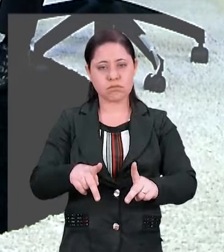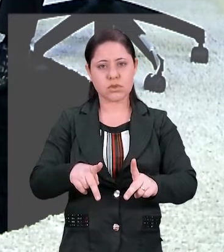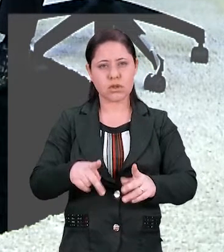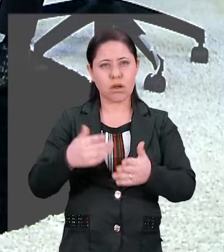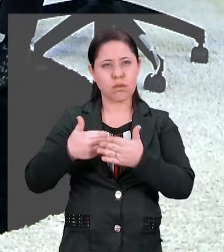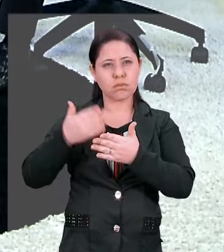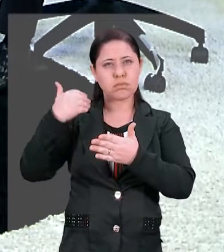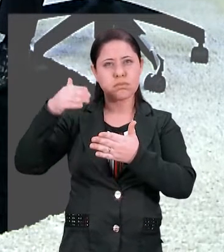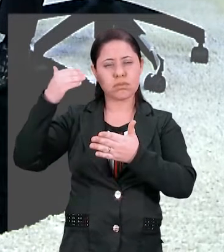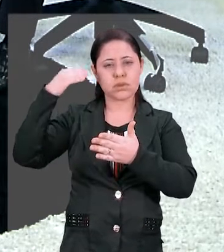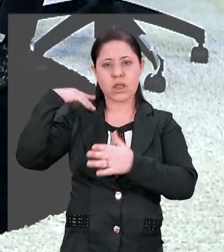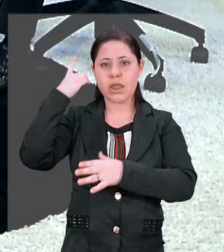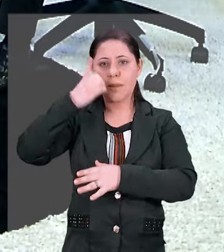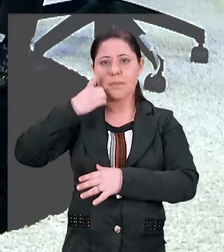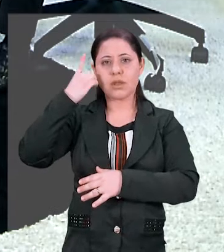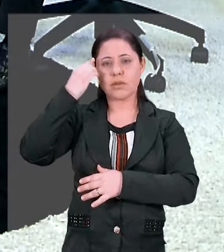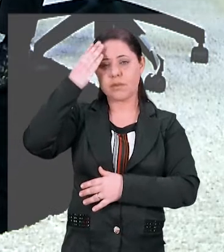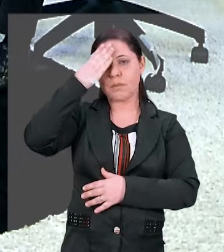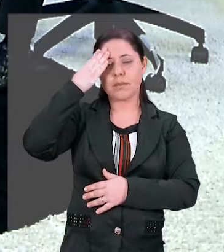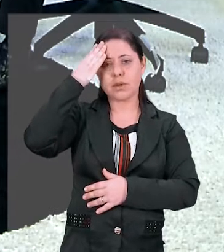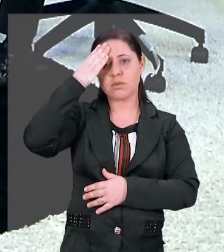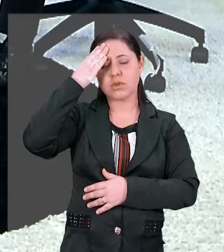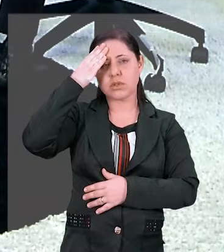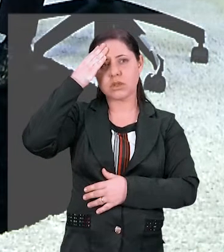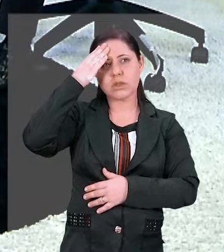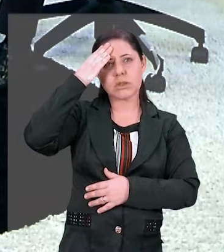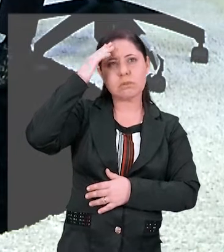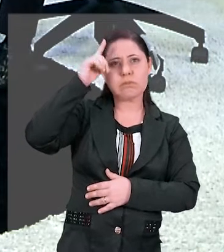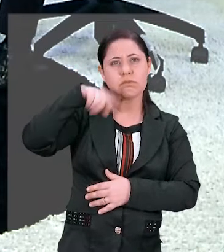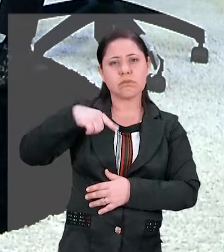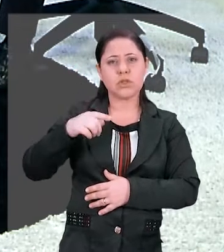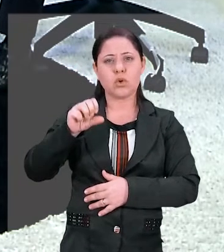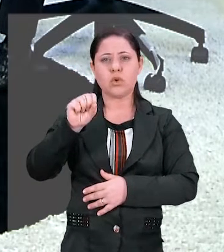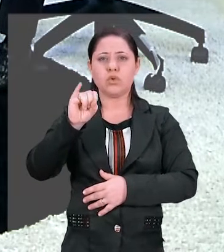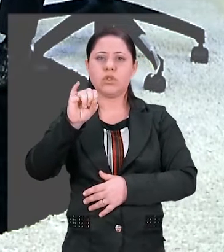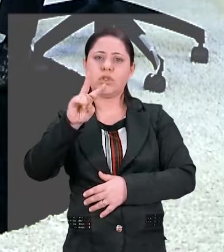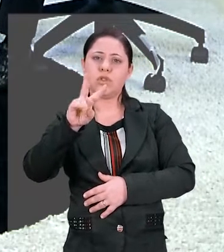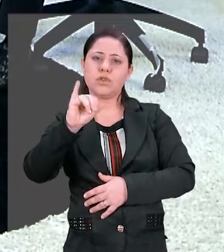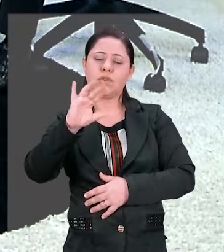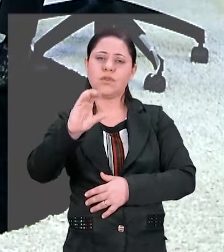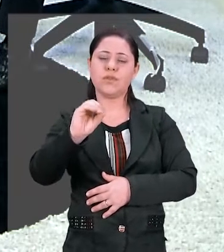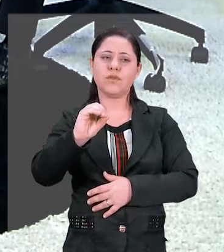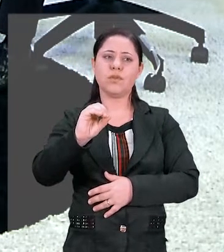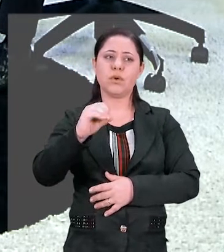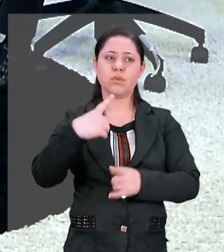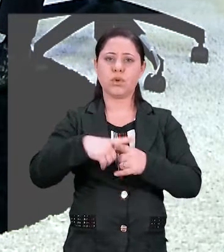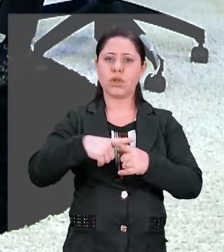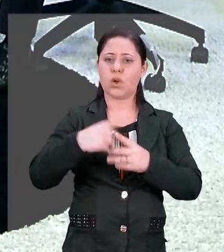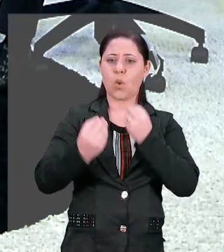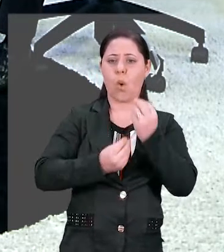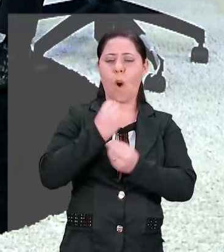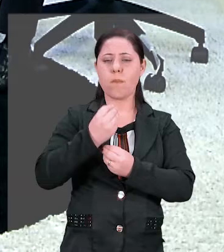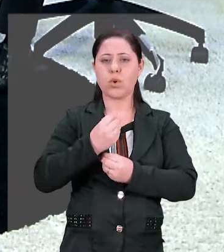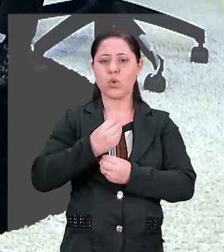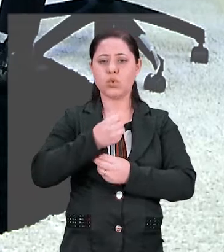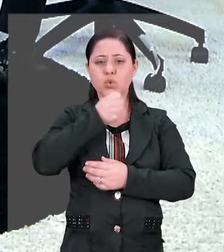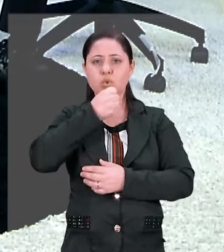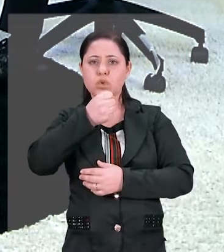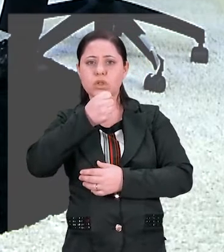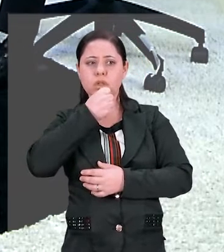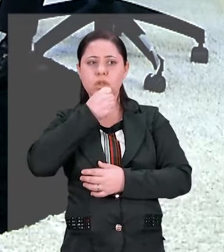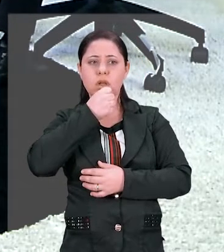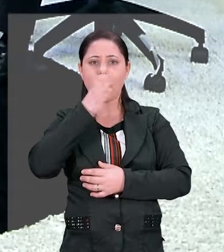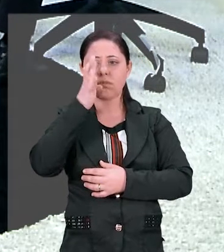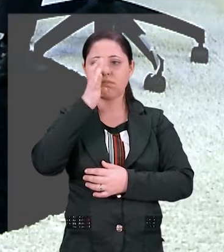deputado Barbosinha, do Silvio, etc., porque nós, como jornalistas, nós acompanhamos o Estado em todas as